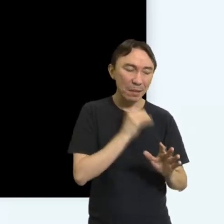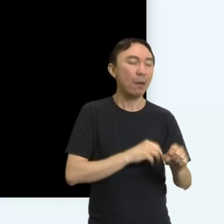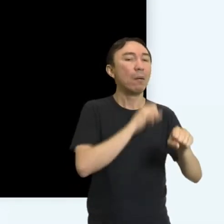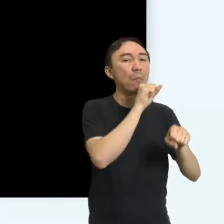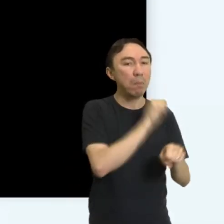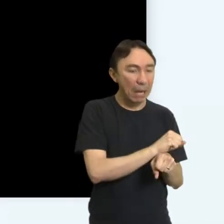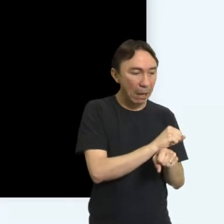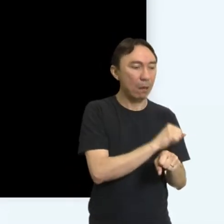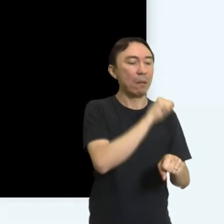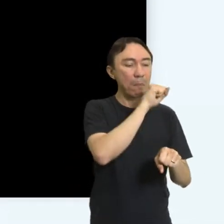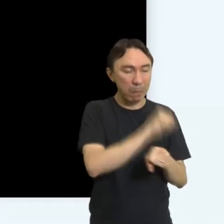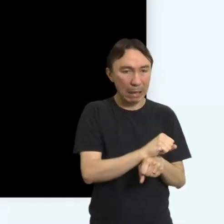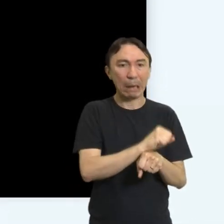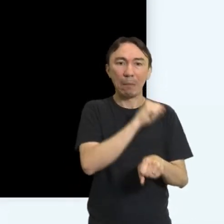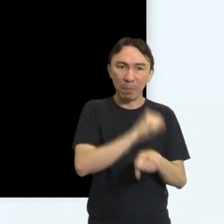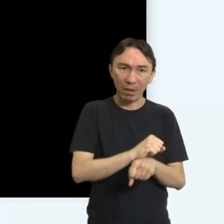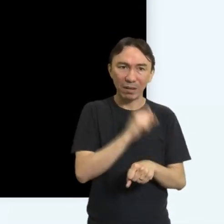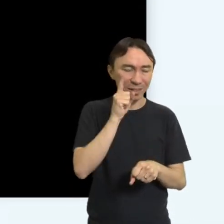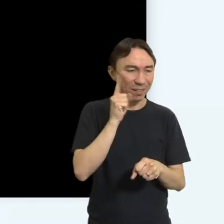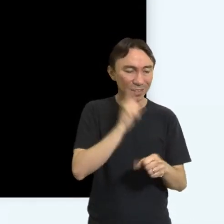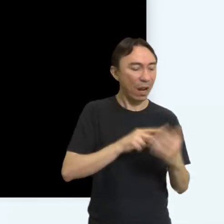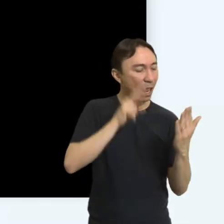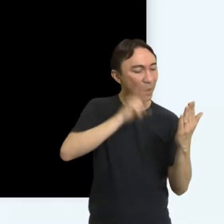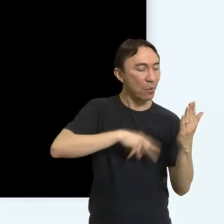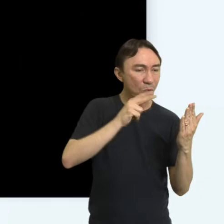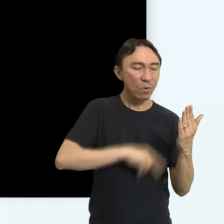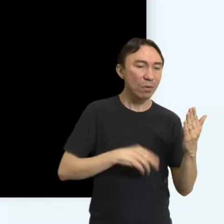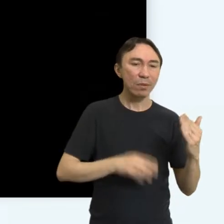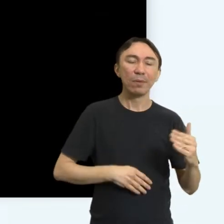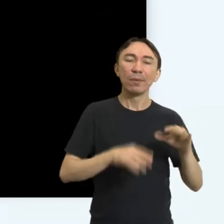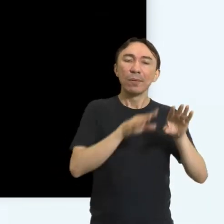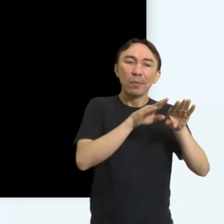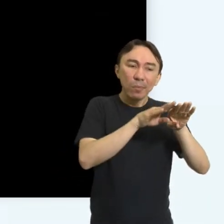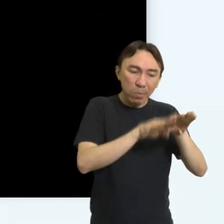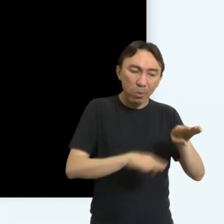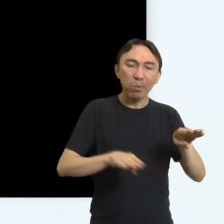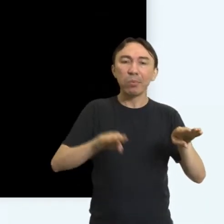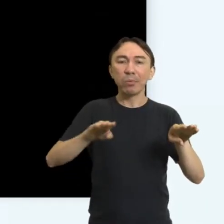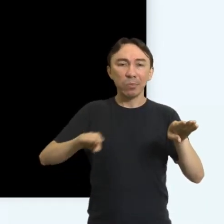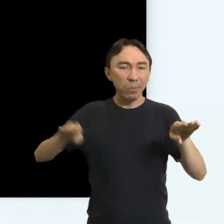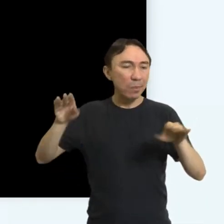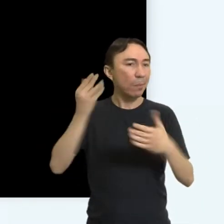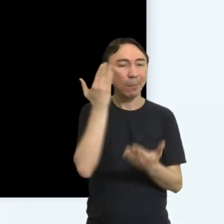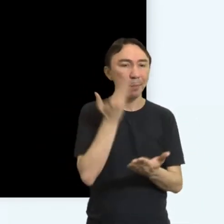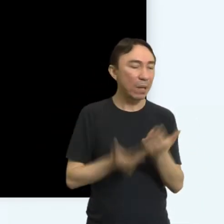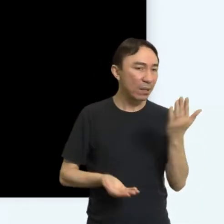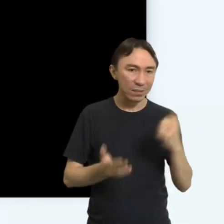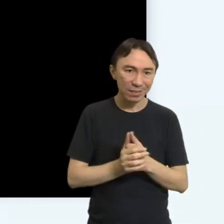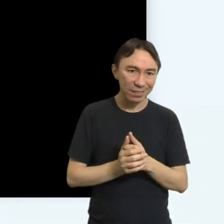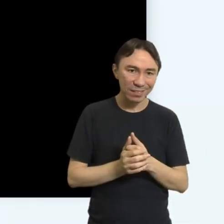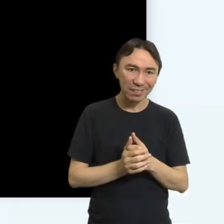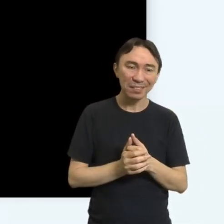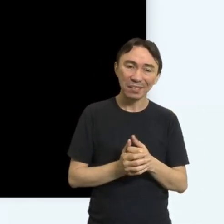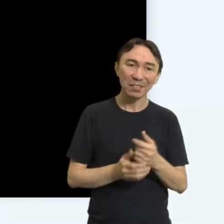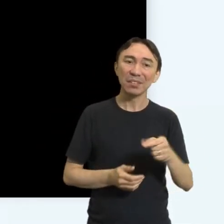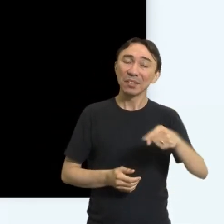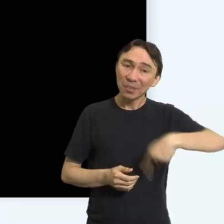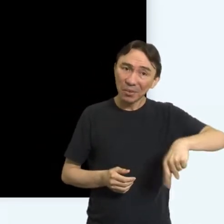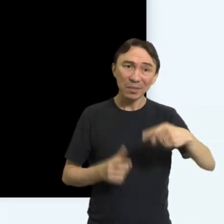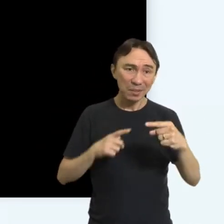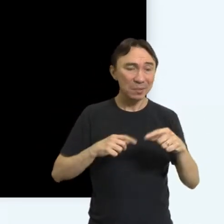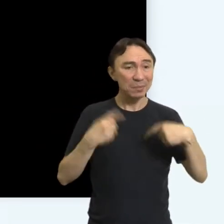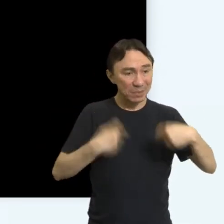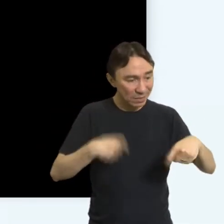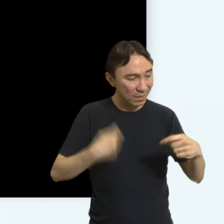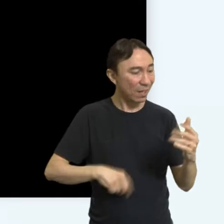perdemos a fluência da leitura, que é muito importante. A gente não lê letra por letra, sílaba por sílaba. Quanto mais fluentes